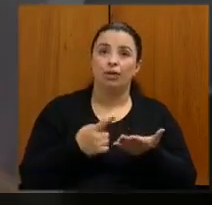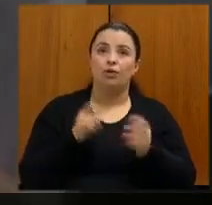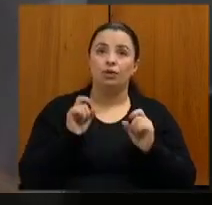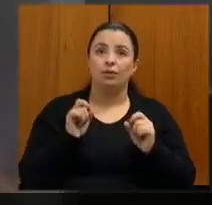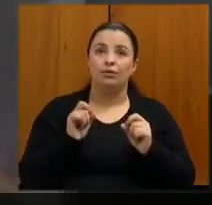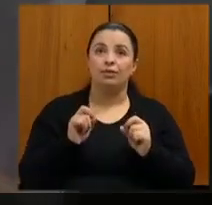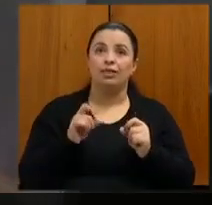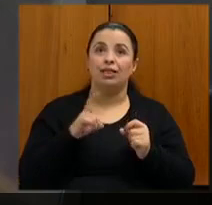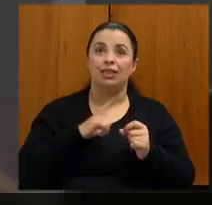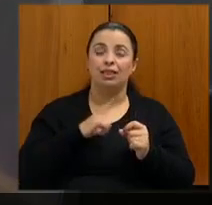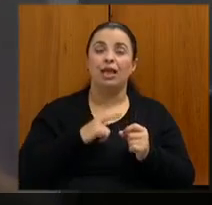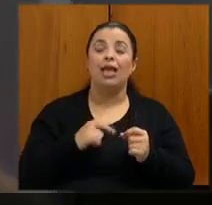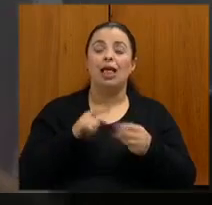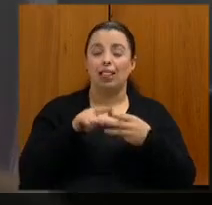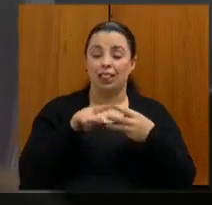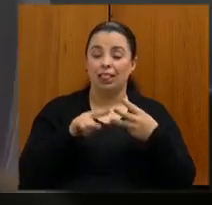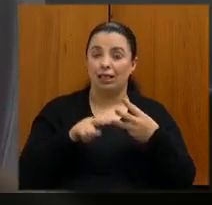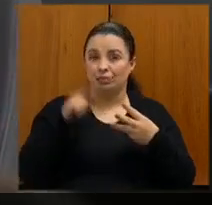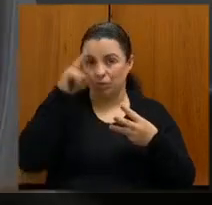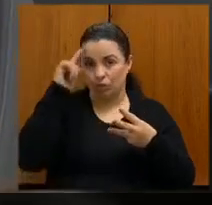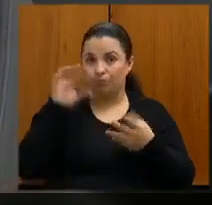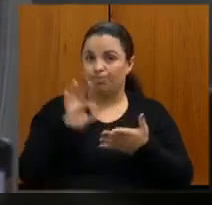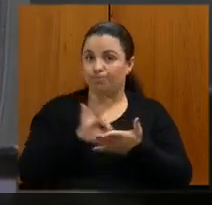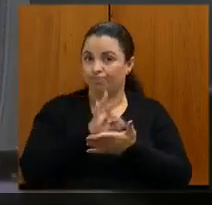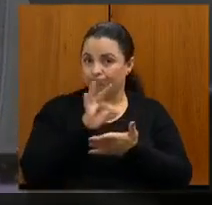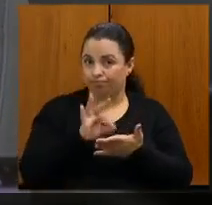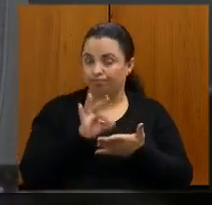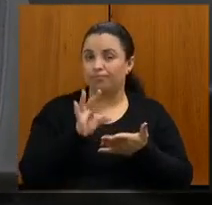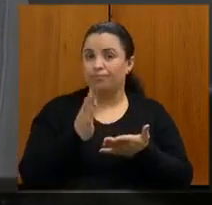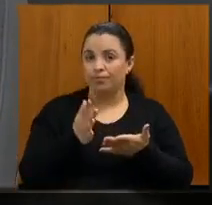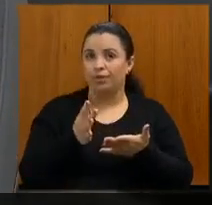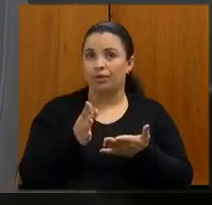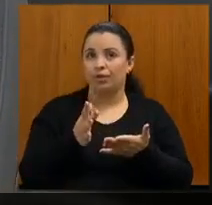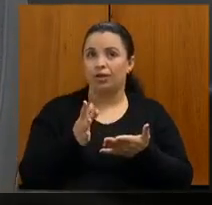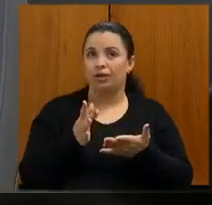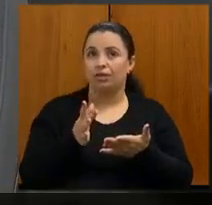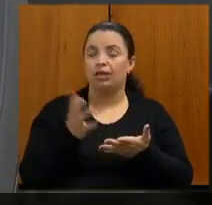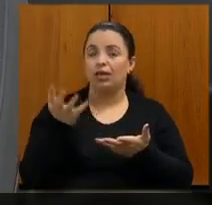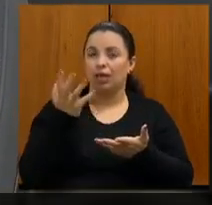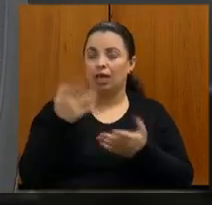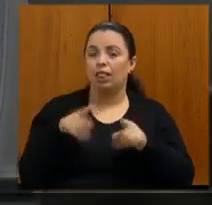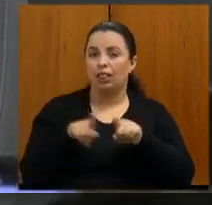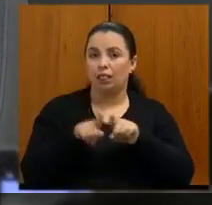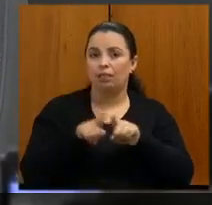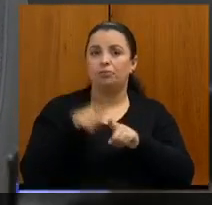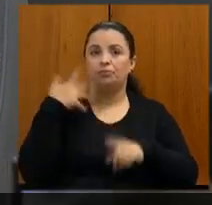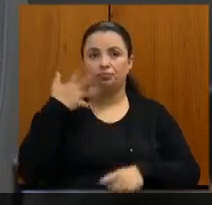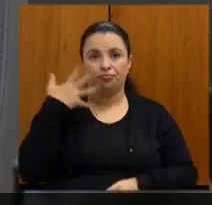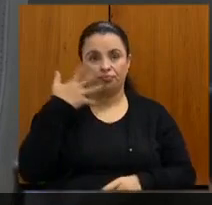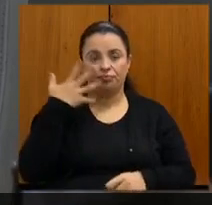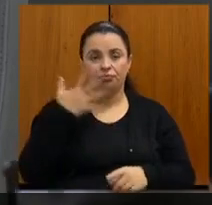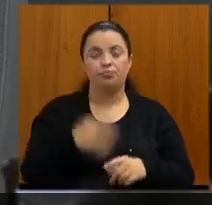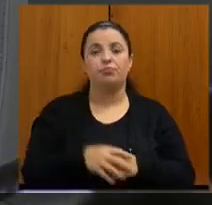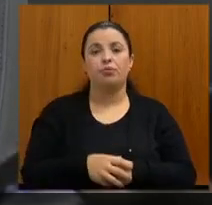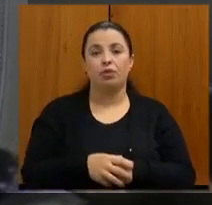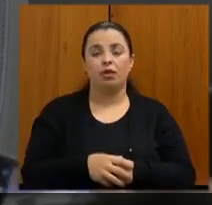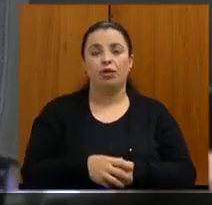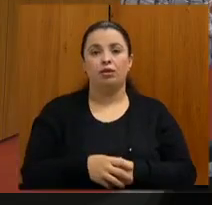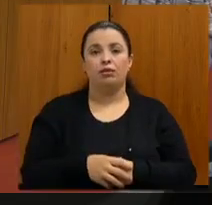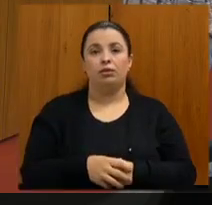três inscritos é que tão aqui que querem também trazer a contribuição